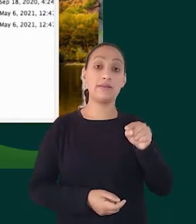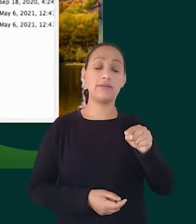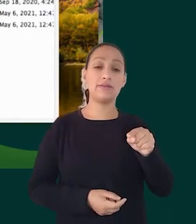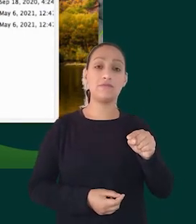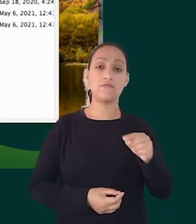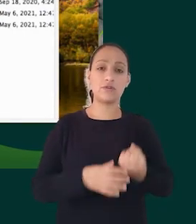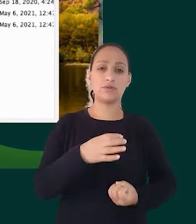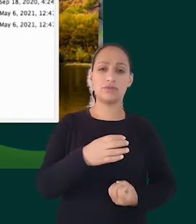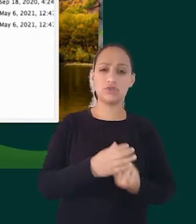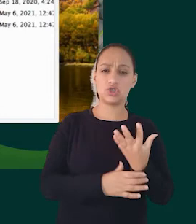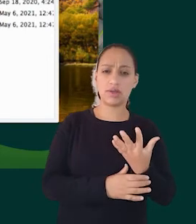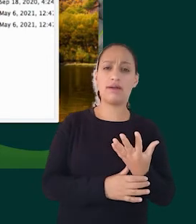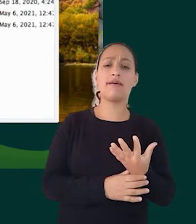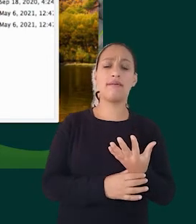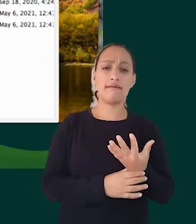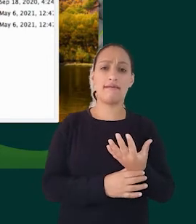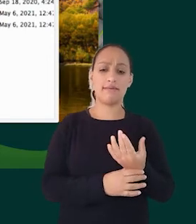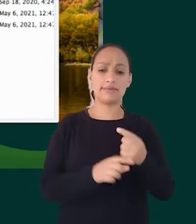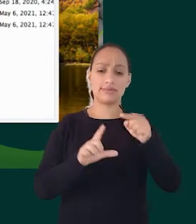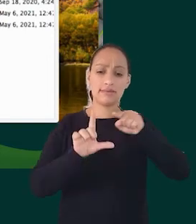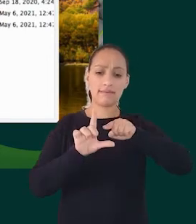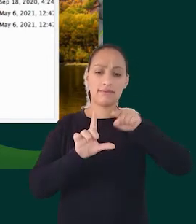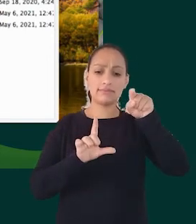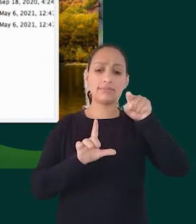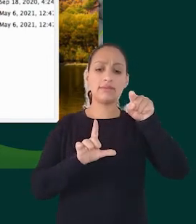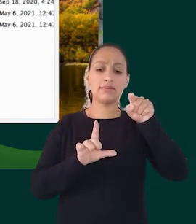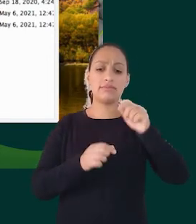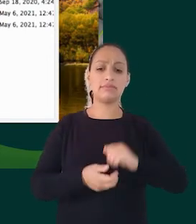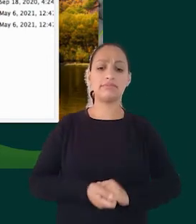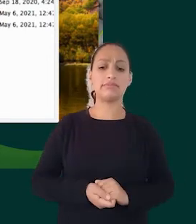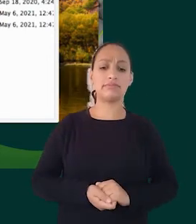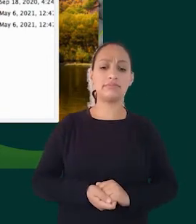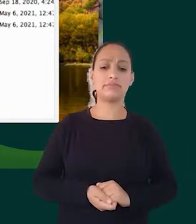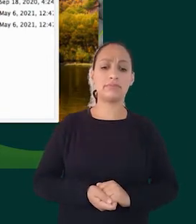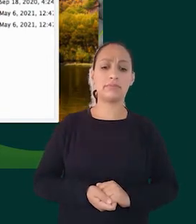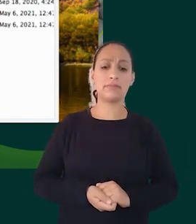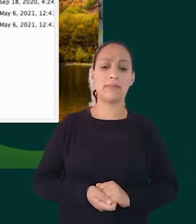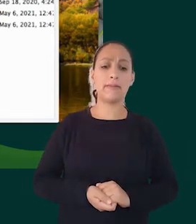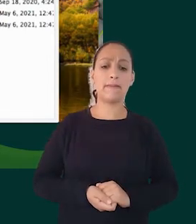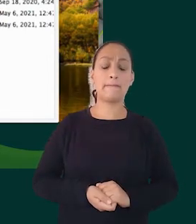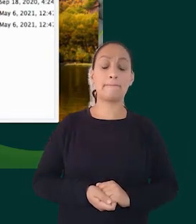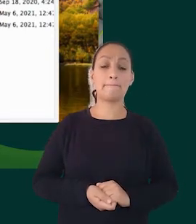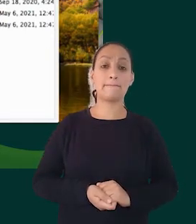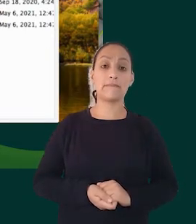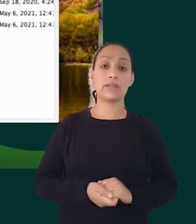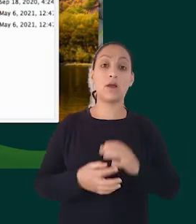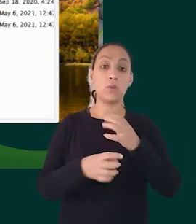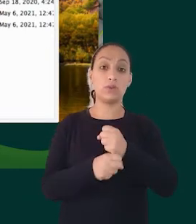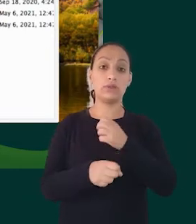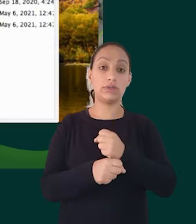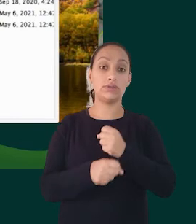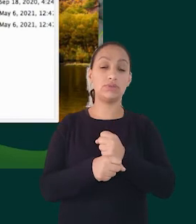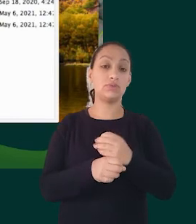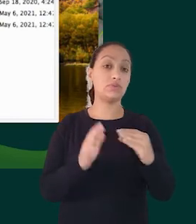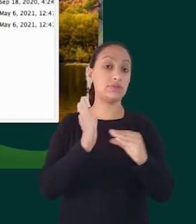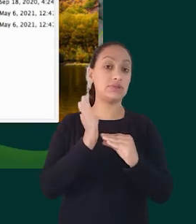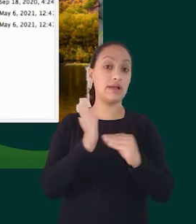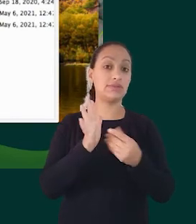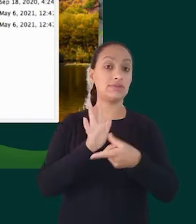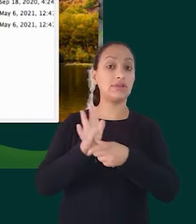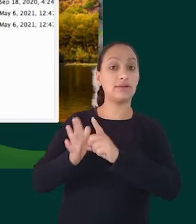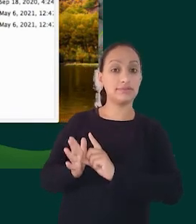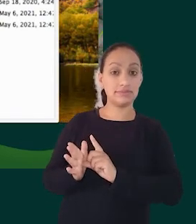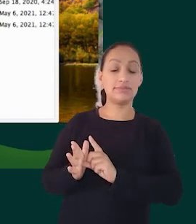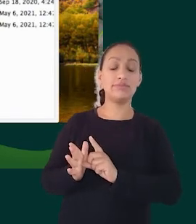eu vou gerar essa reta aqui a partir dos dados que eu calculei anteriormente. Então, ele vai gerar a minha